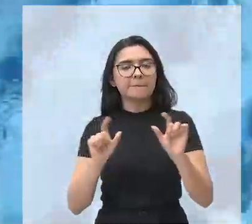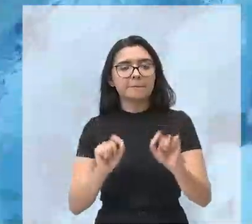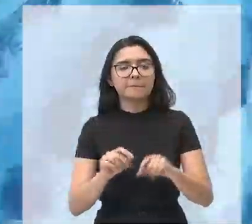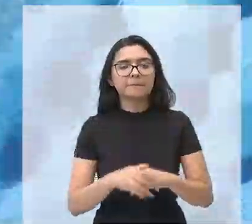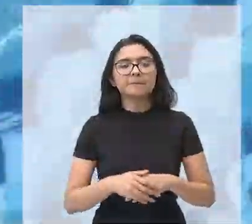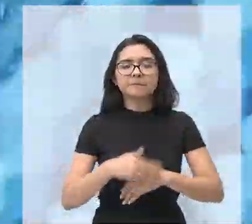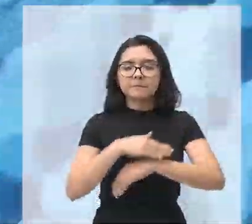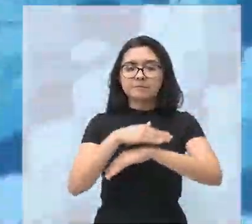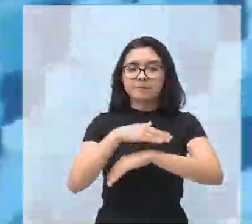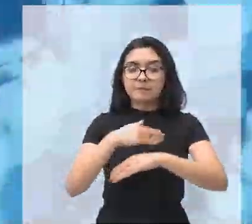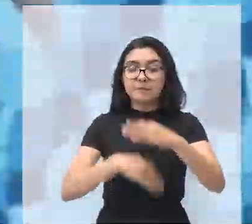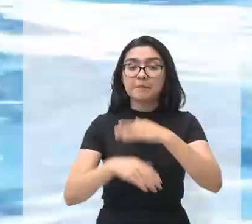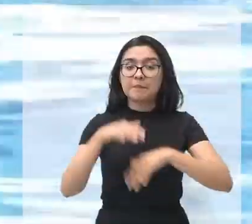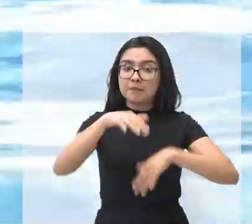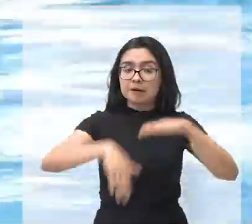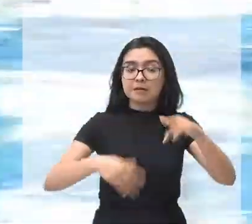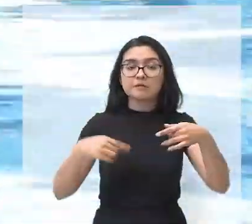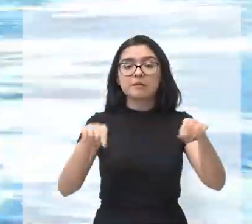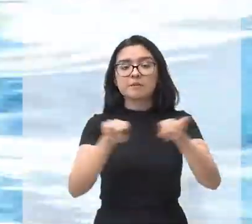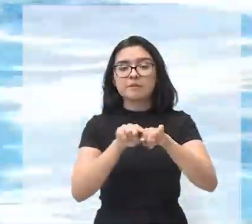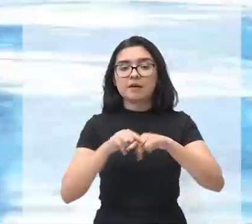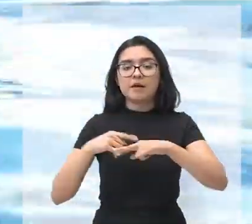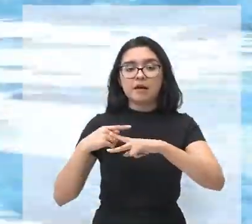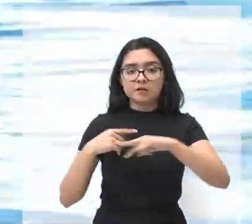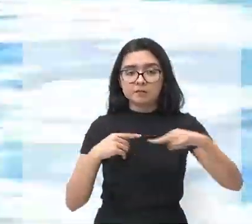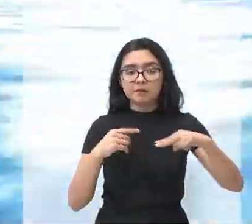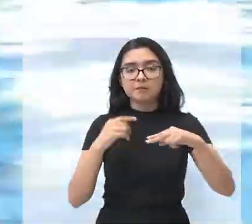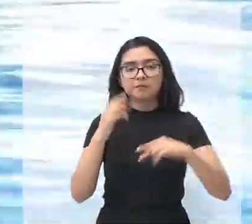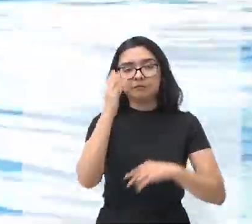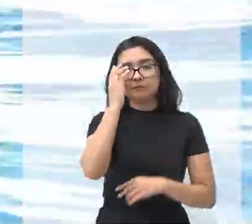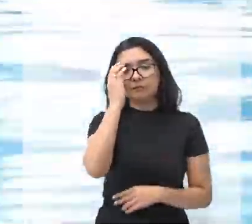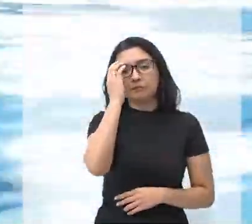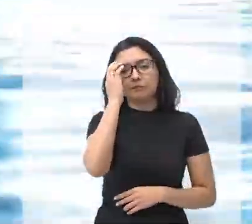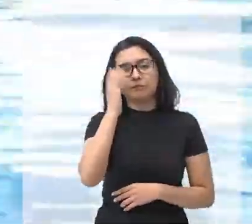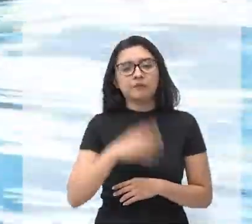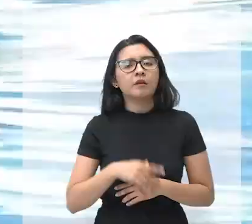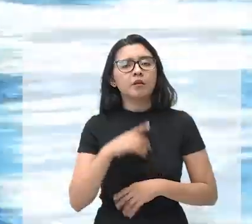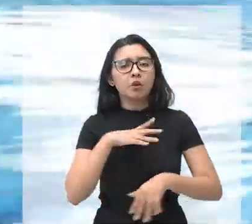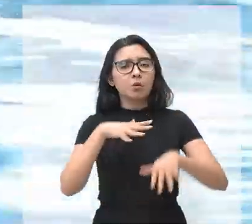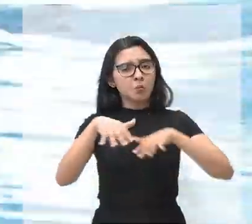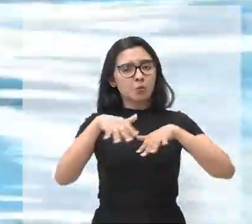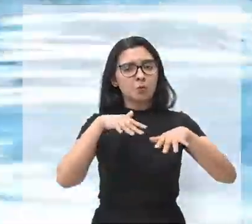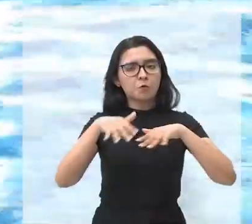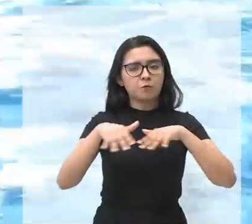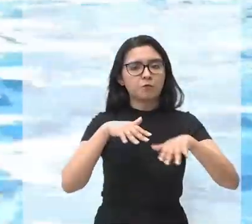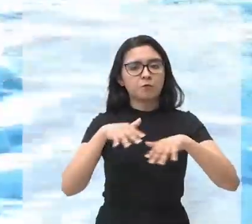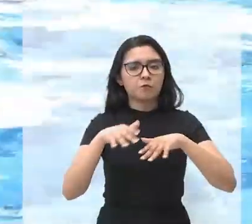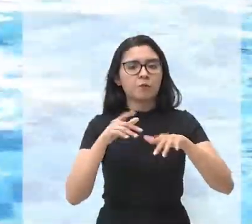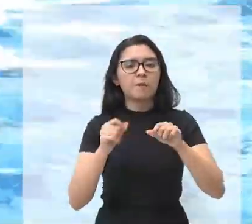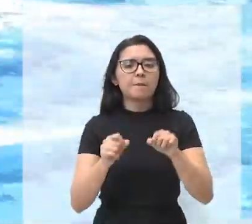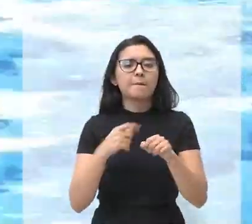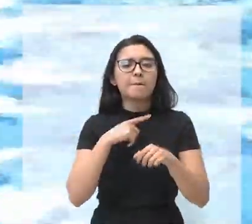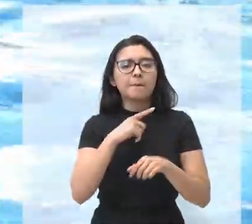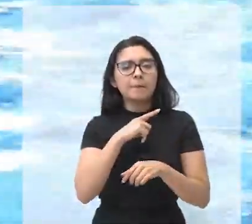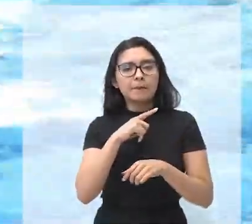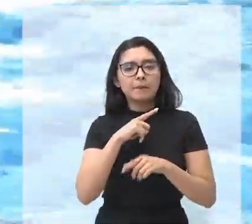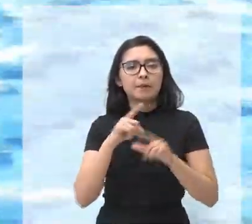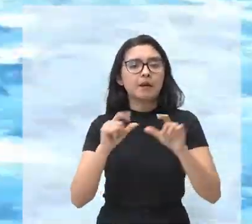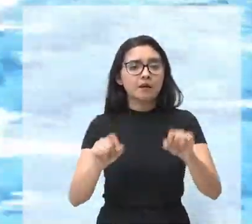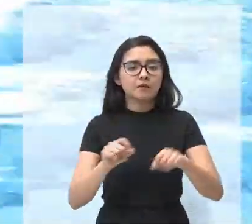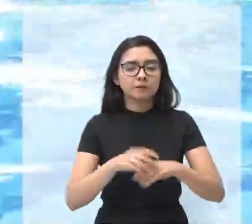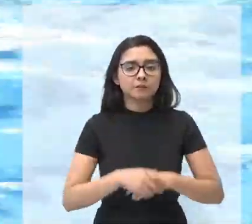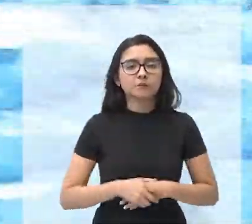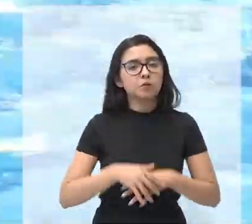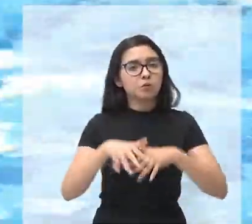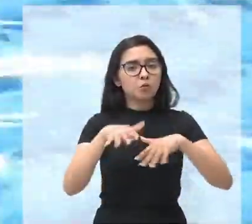Tanto braço quanto pernas. Observem que as pernas, elas fazem um movimento estilo um sapinho, né? Quando